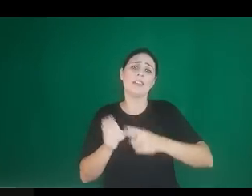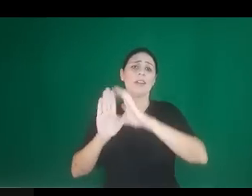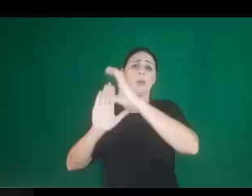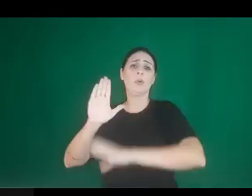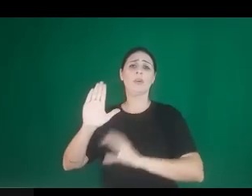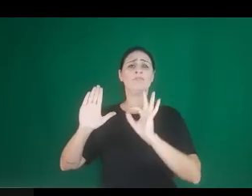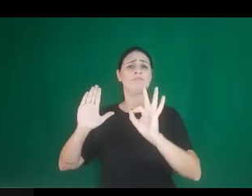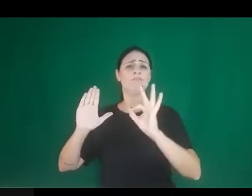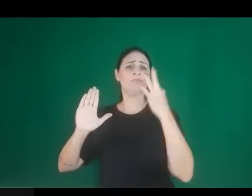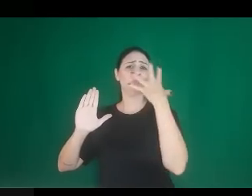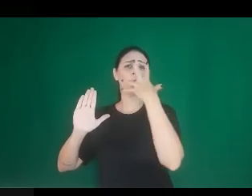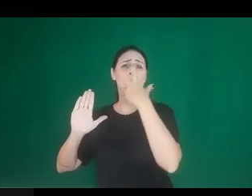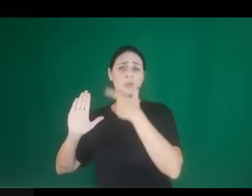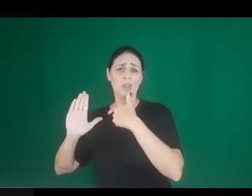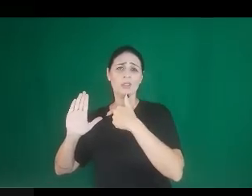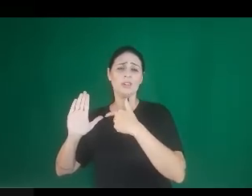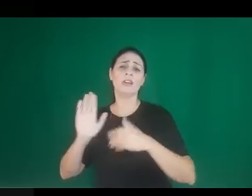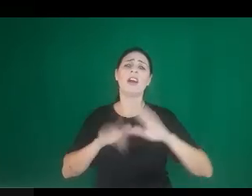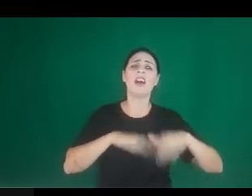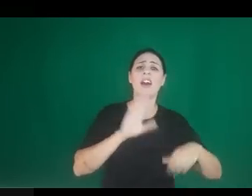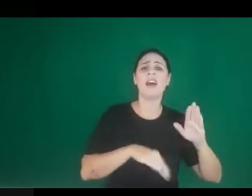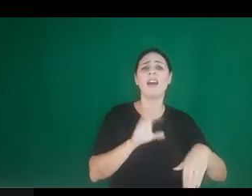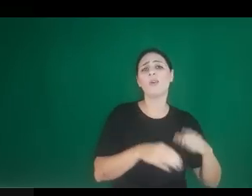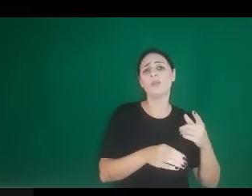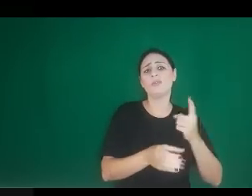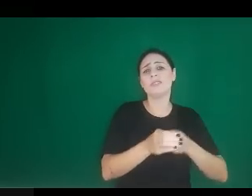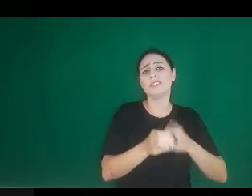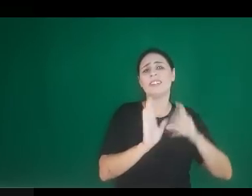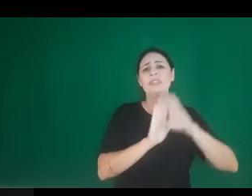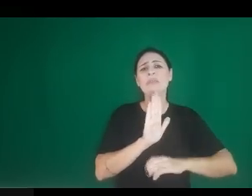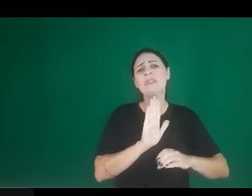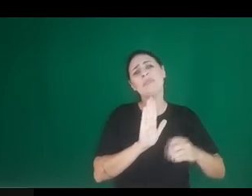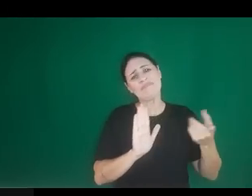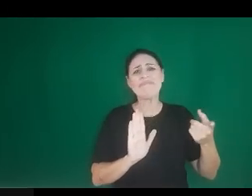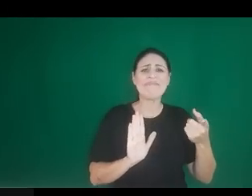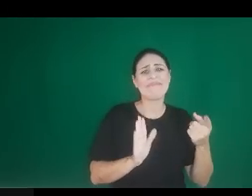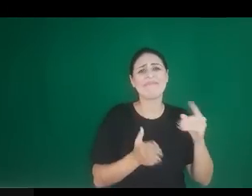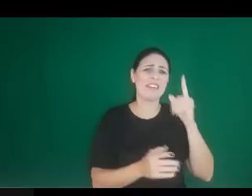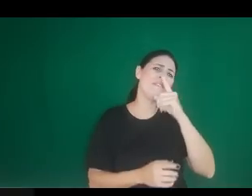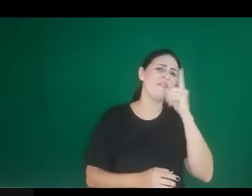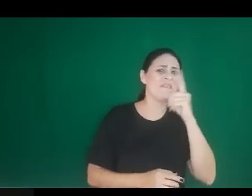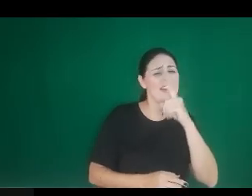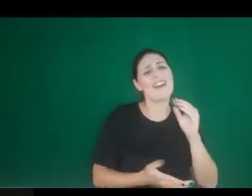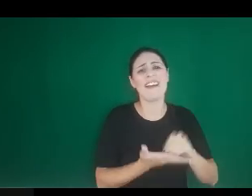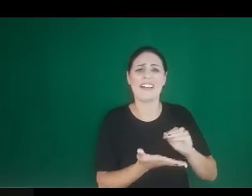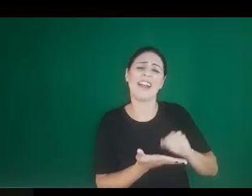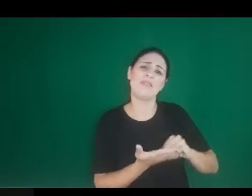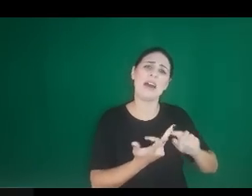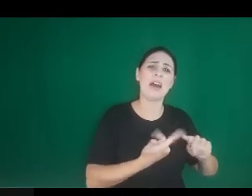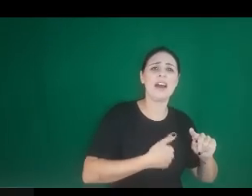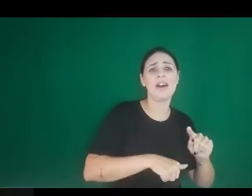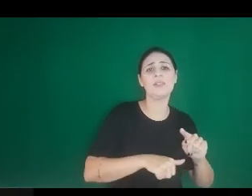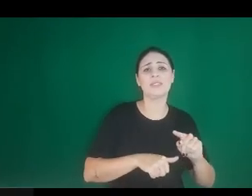bonito, daquele que não tinha que tinha uma coxa de retalho, porque, às vezes, na prática, no momento de preparação